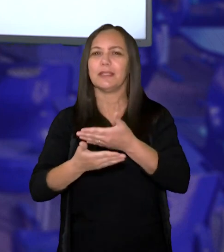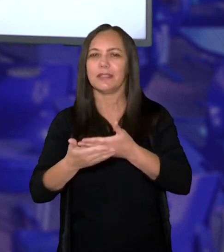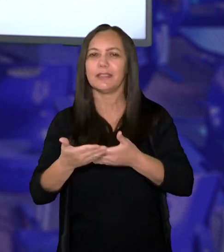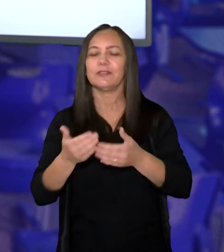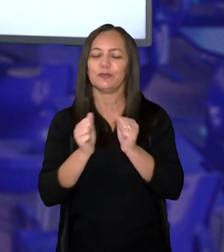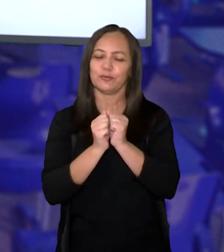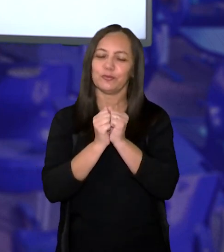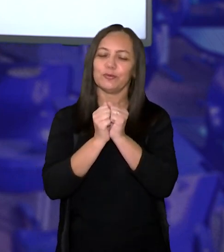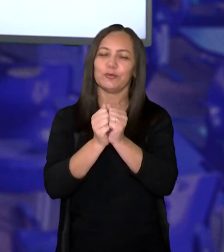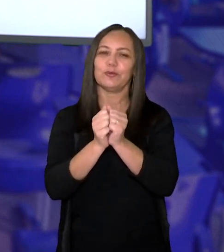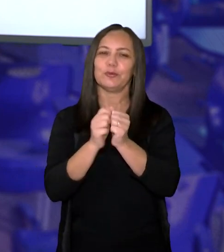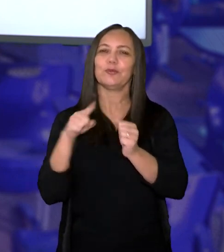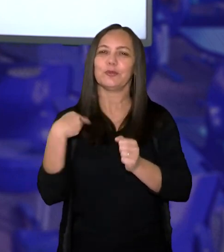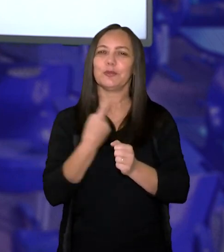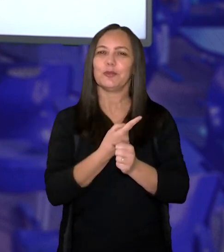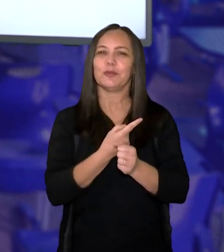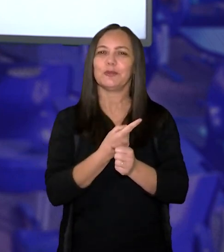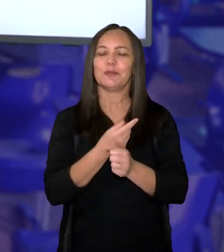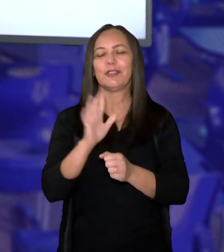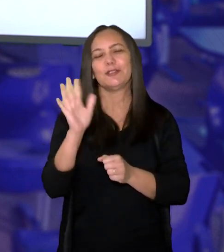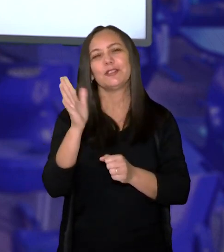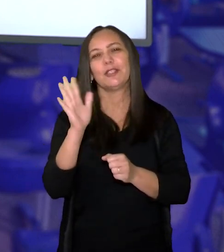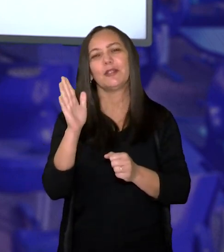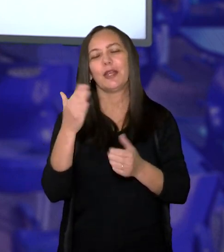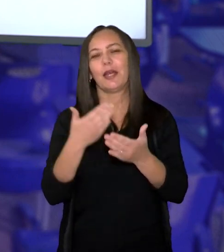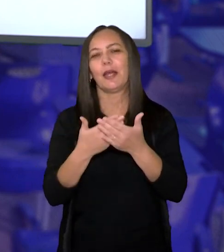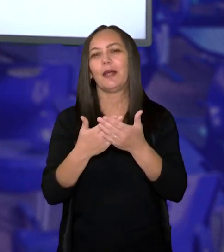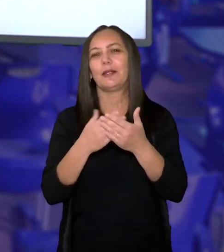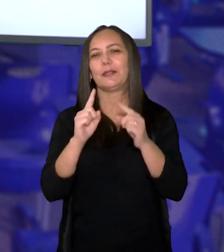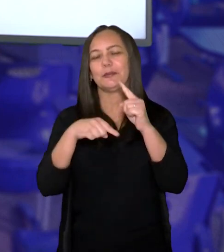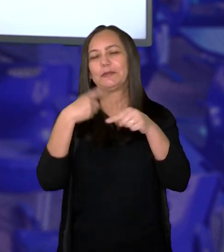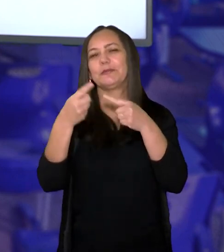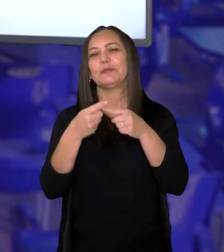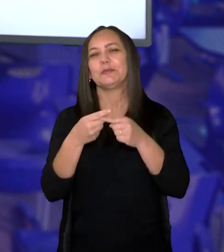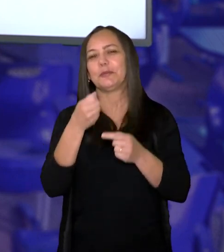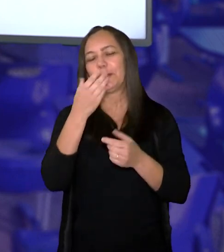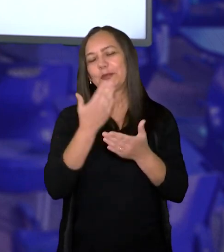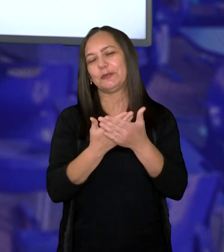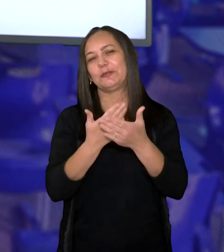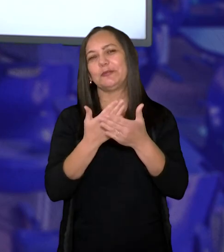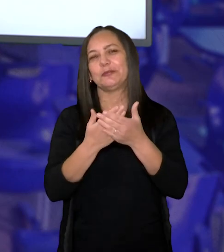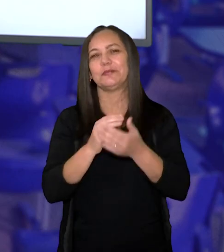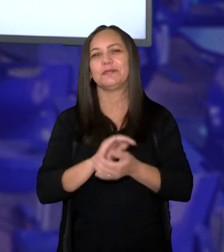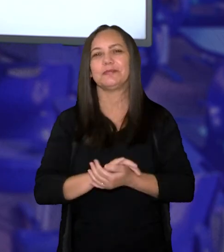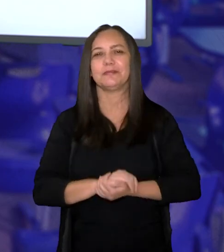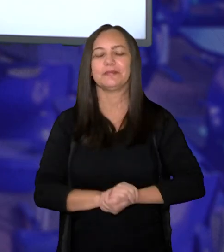participado juntamente conosco. Até a próxima aula e bons estudos!